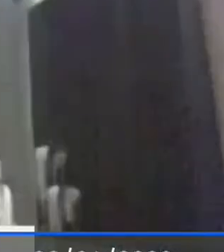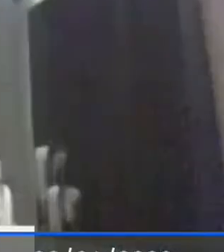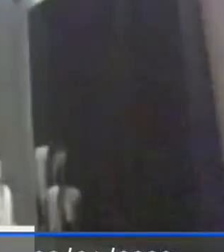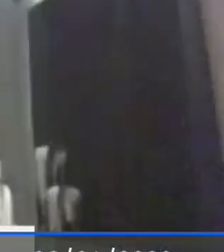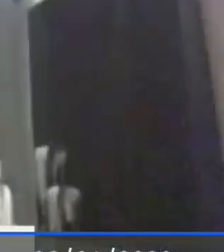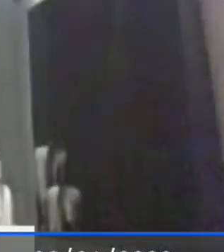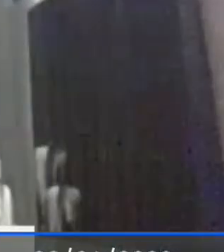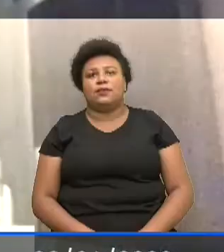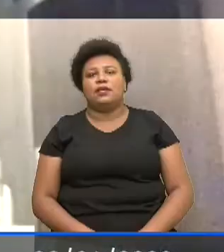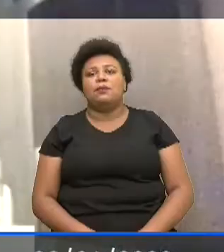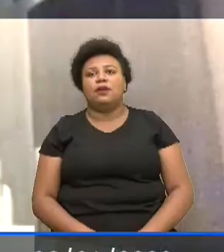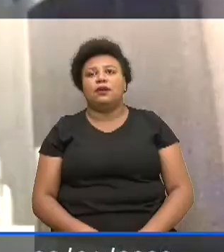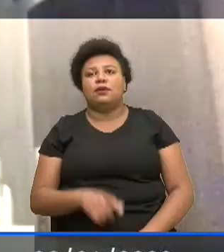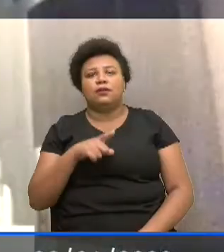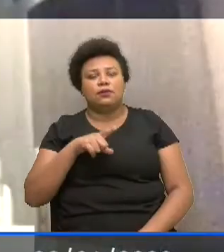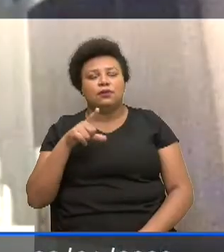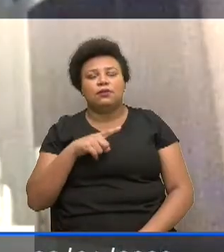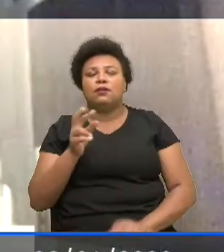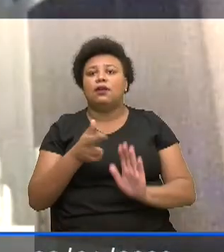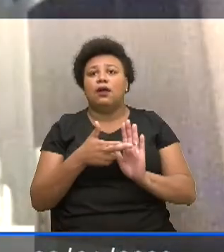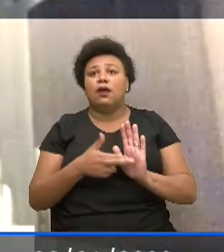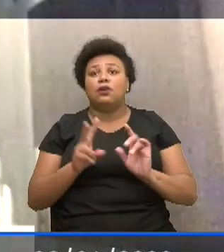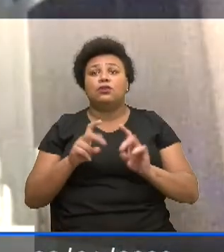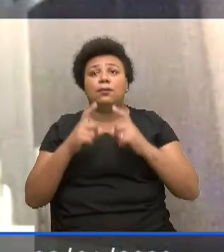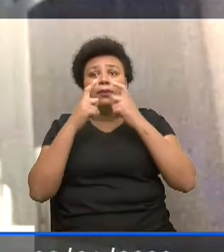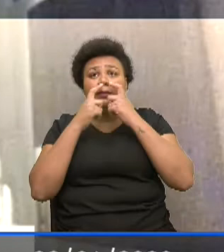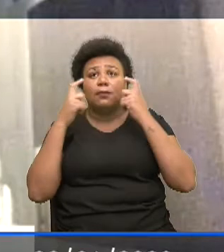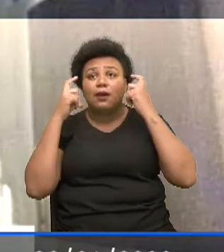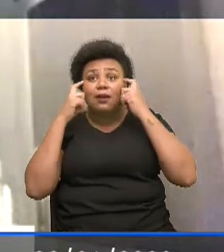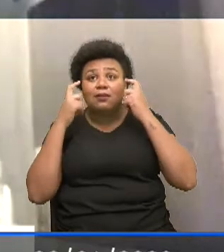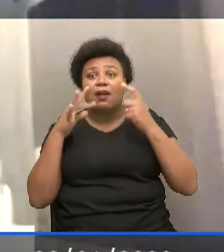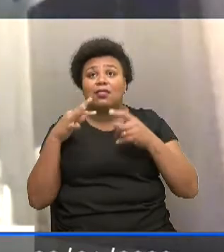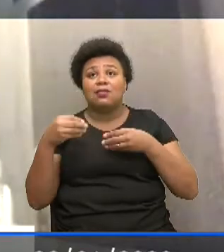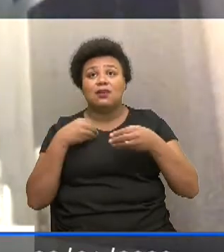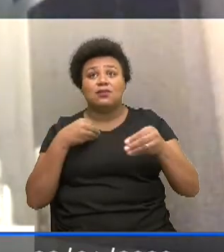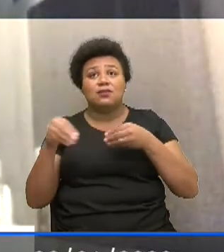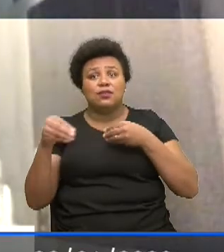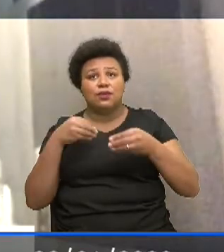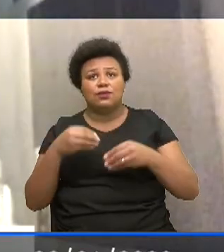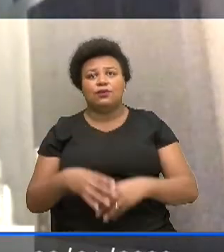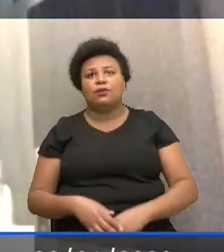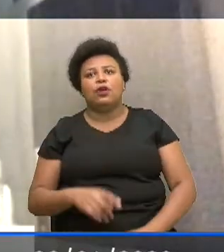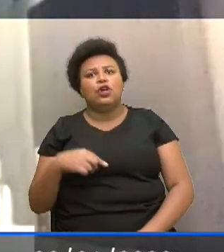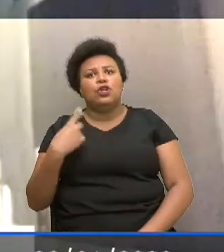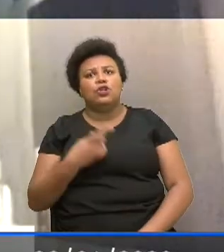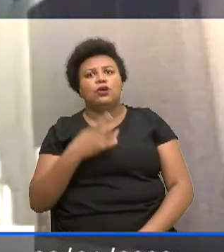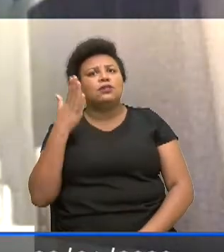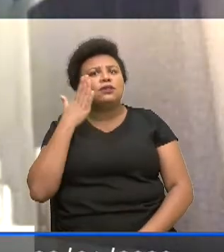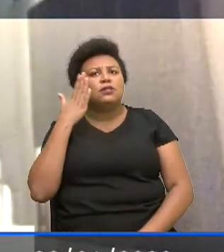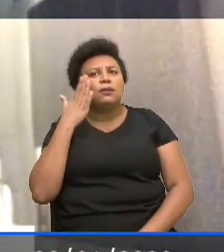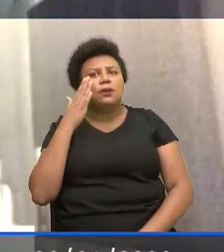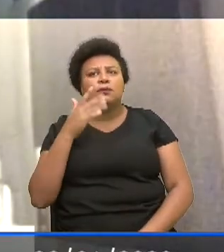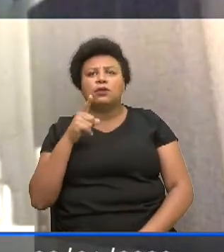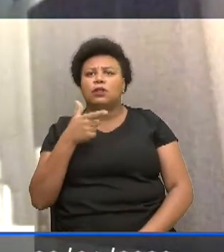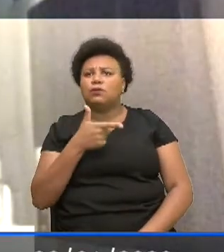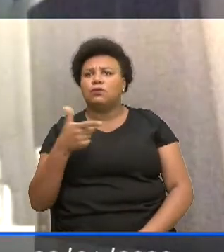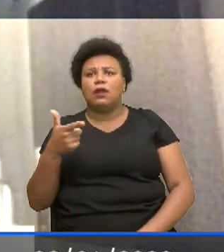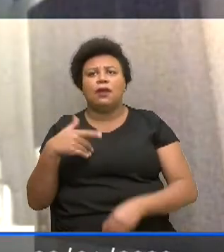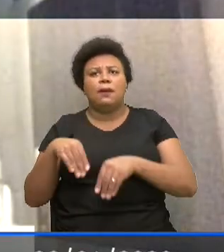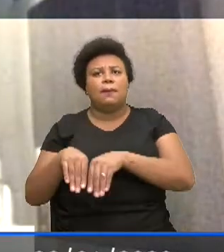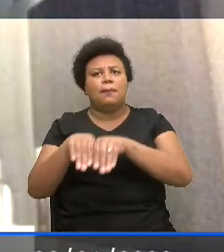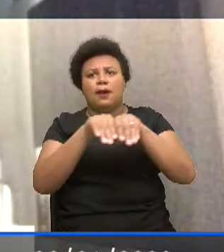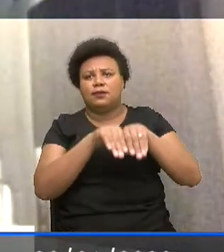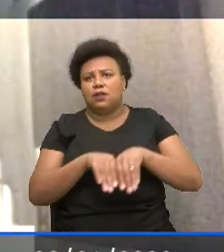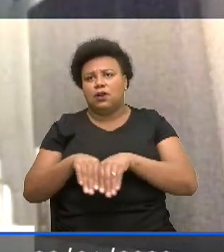1002, trazendo, então, um regramento para máscaras de tecido. Nós sabemos que não está tendo um padrão no